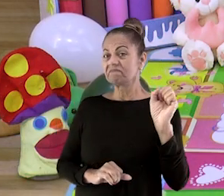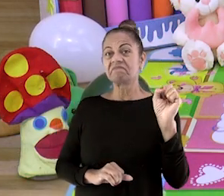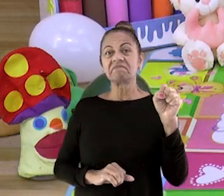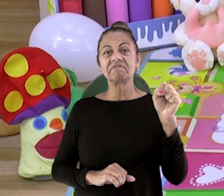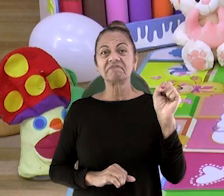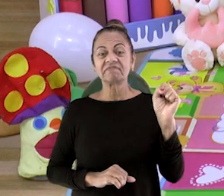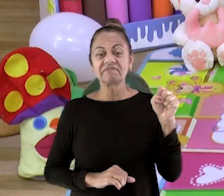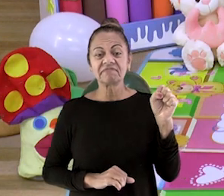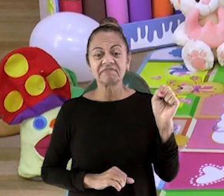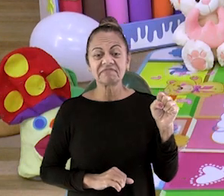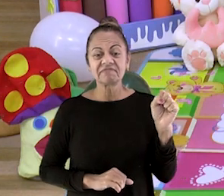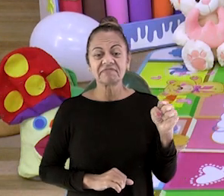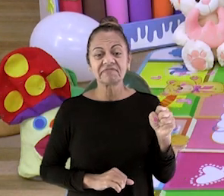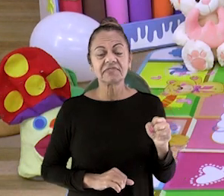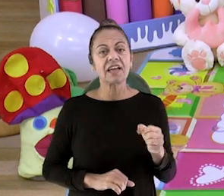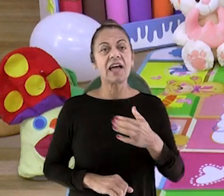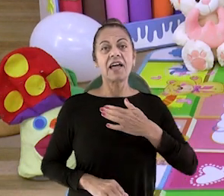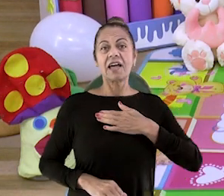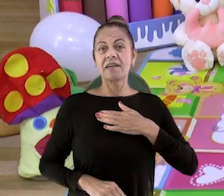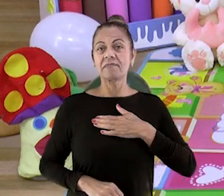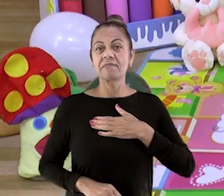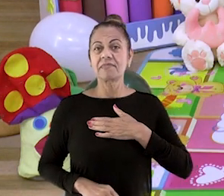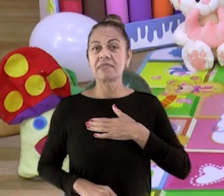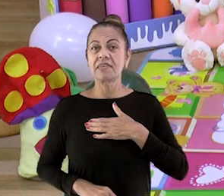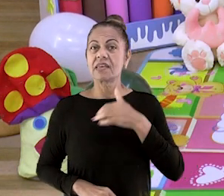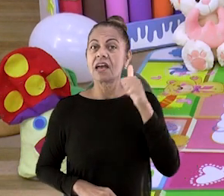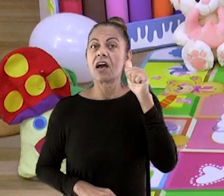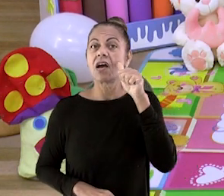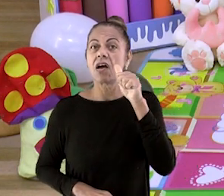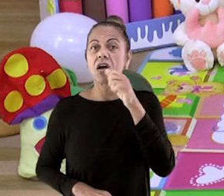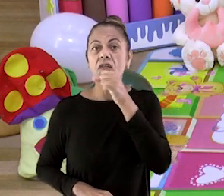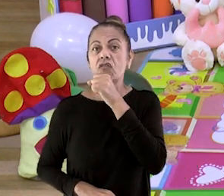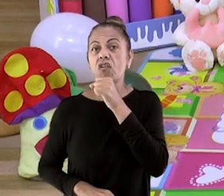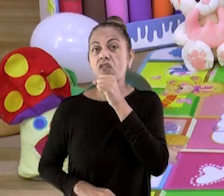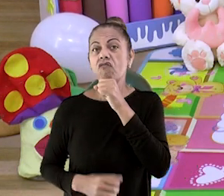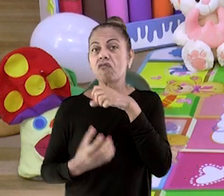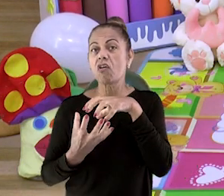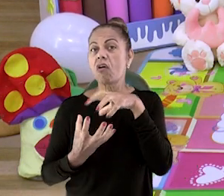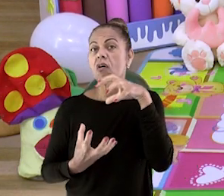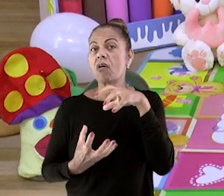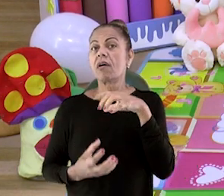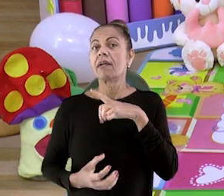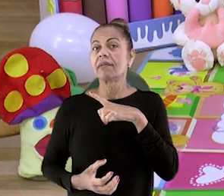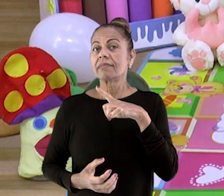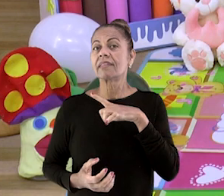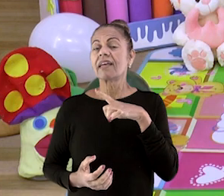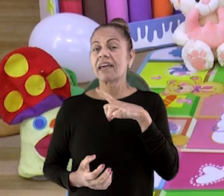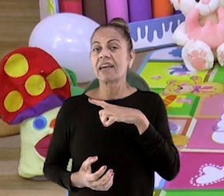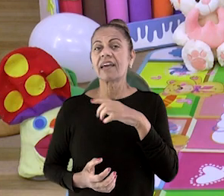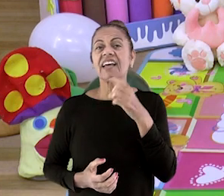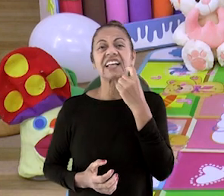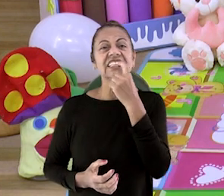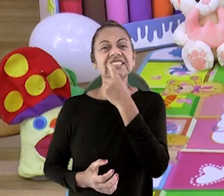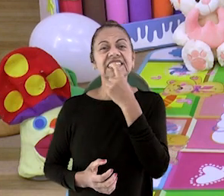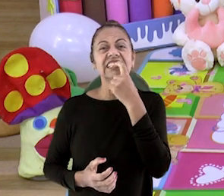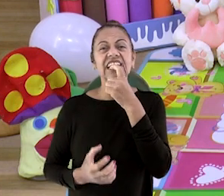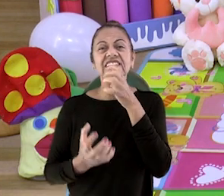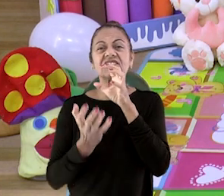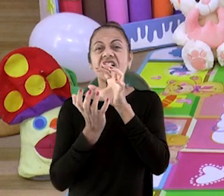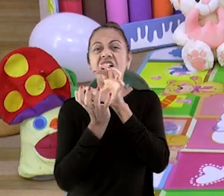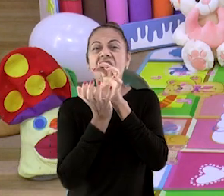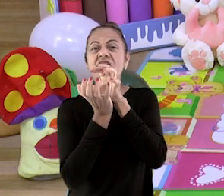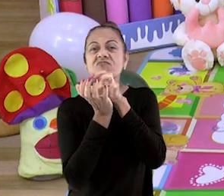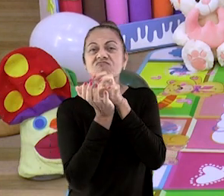sim minha avó tem dentadura a dentadura que o dentista faz